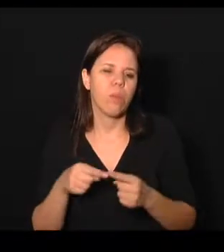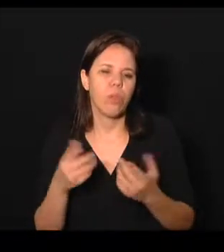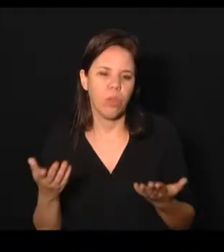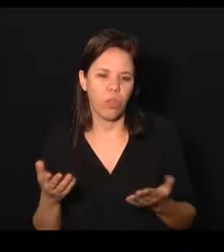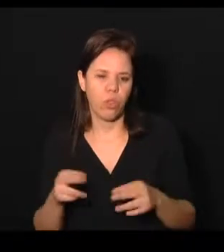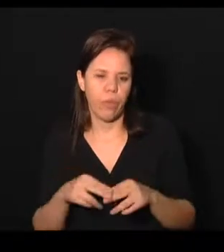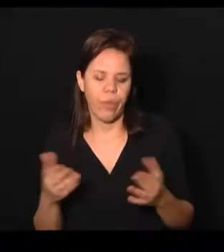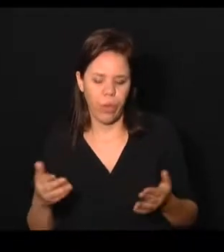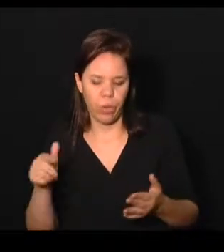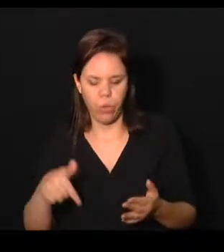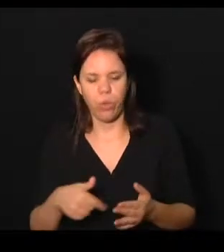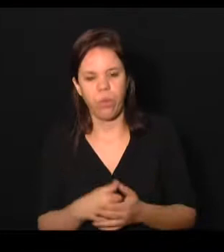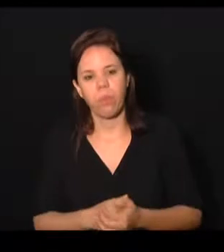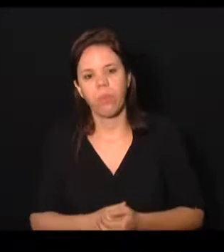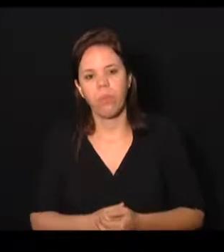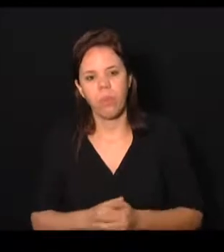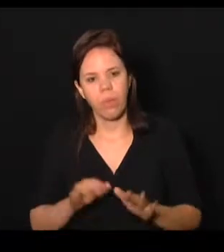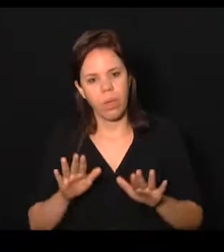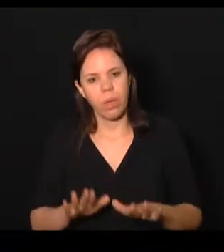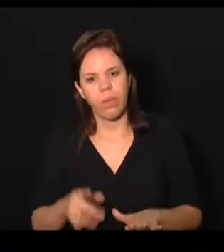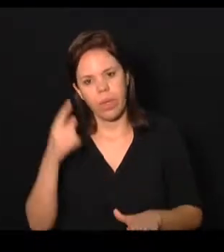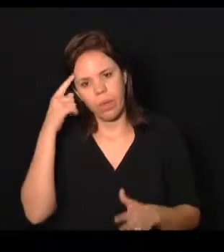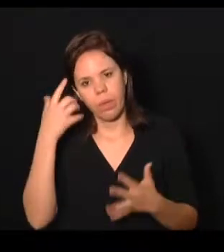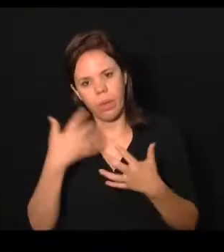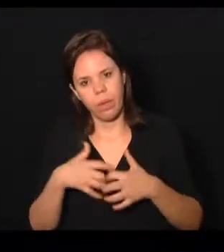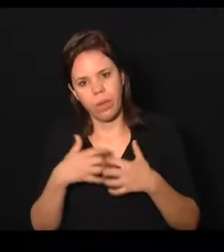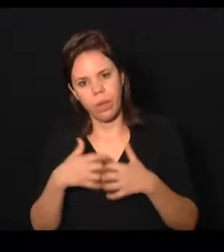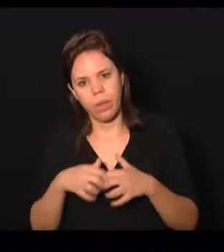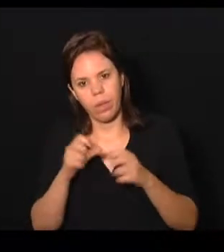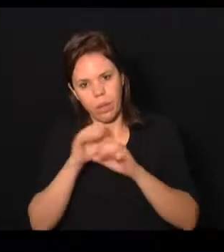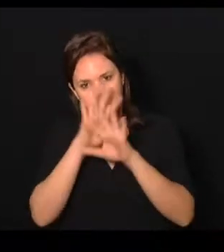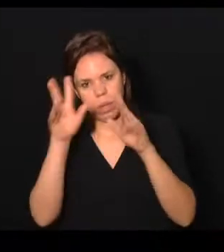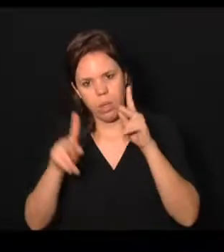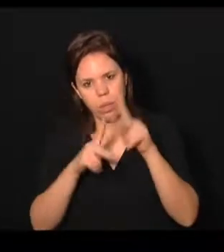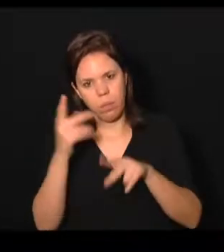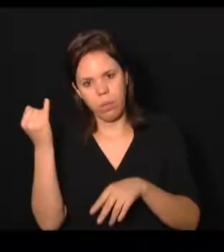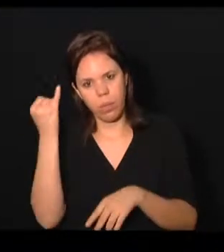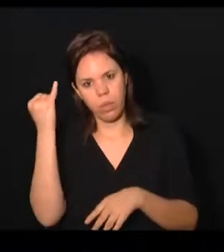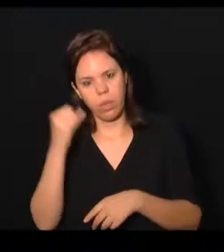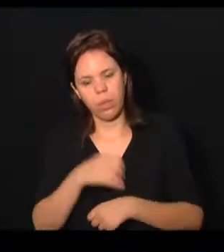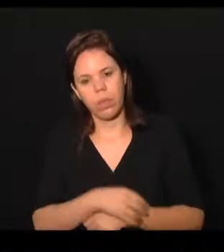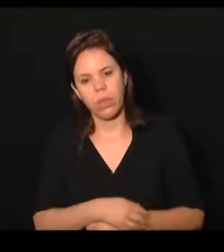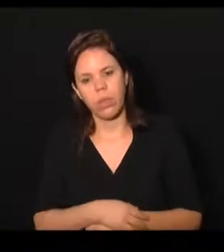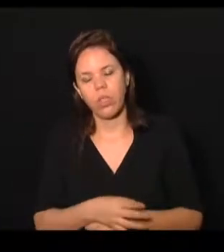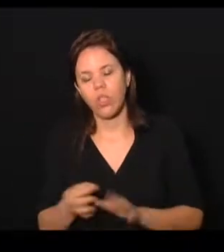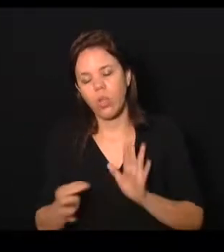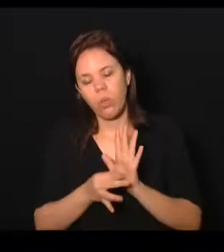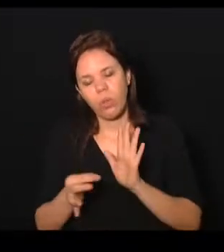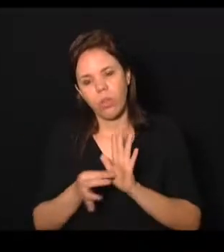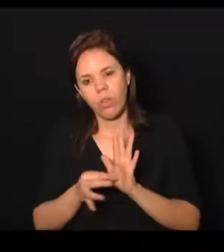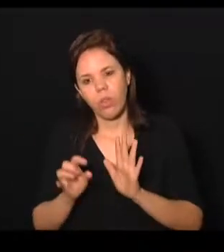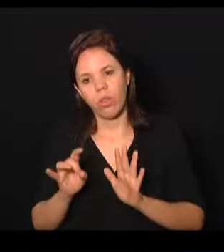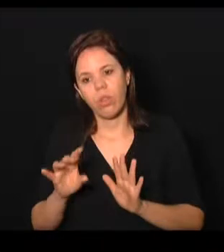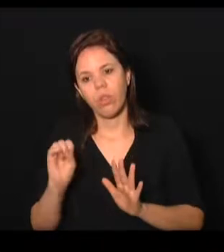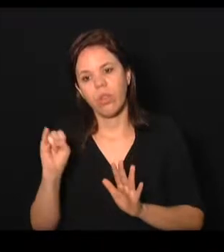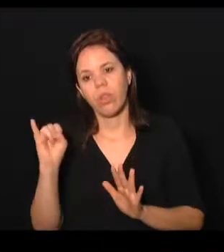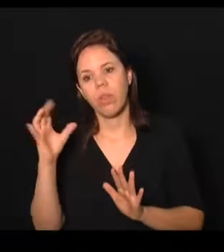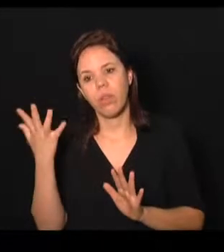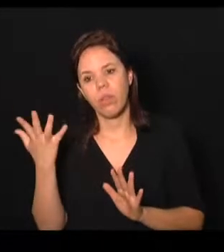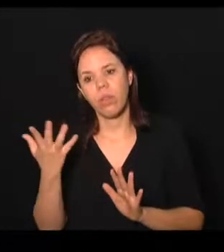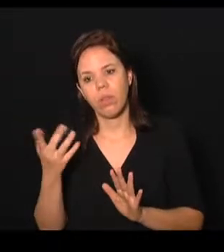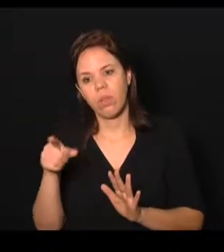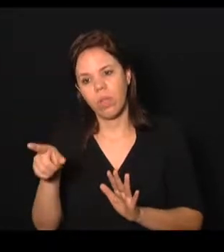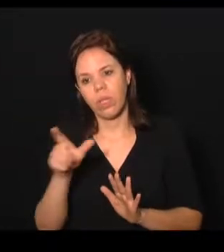aqui hoje, mas fica para reflexão a população, e uma sugestão para, no caso, se você é